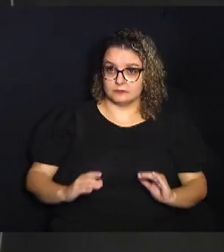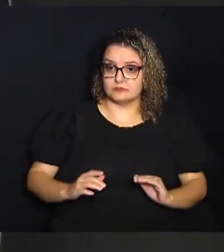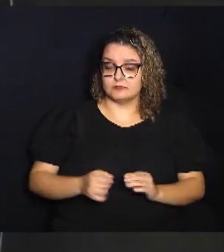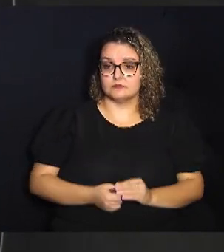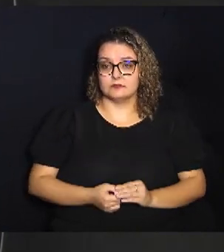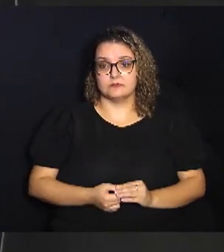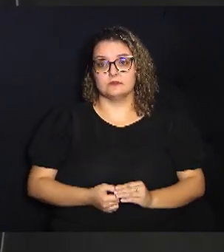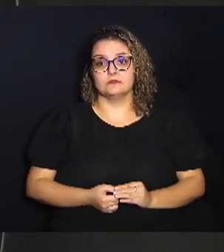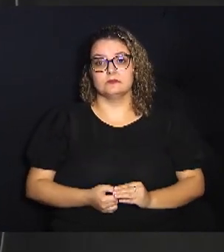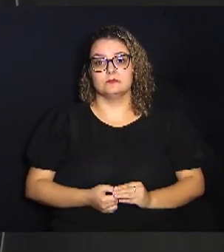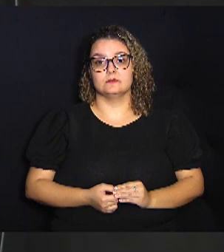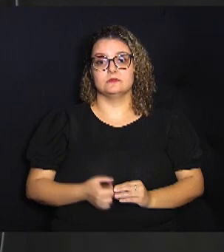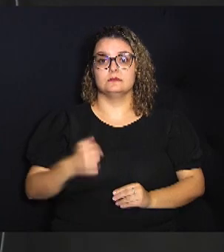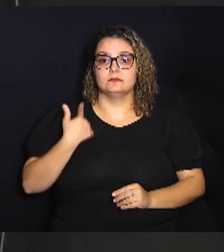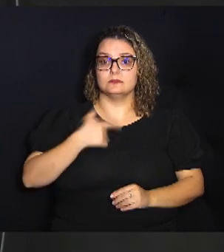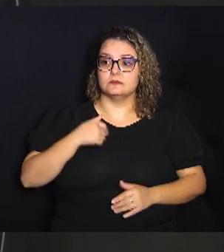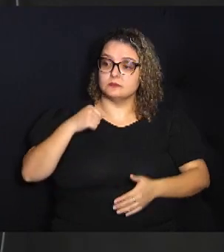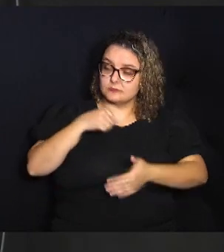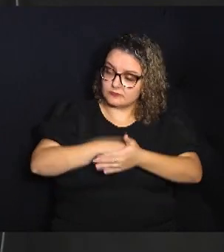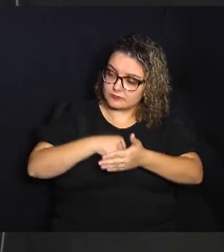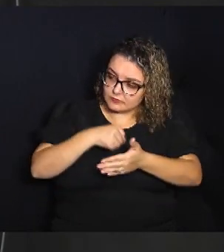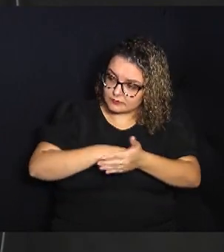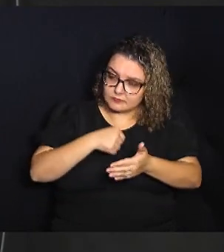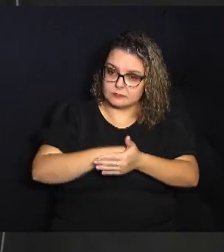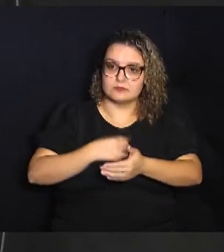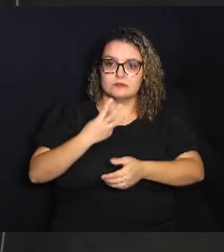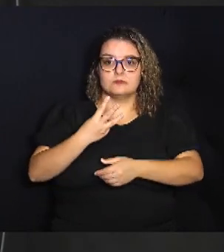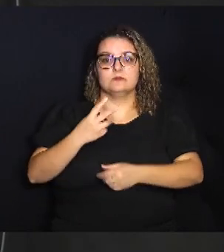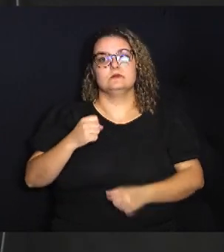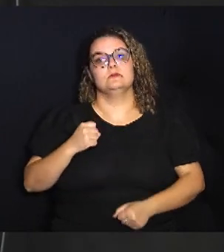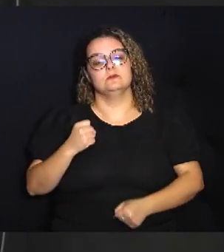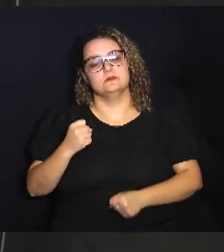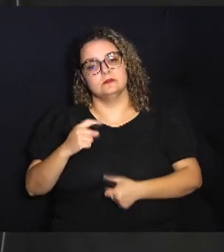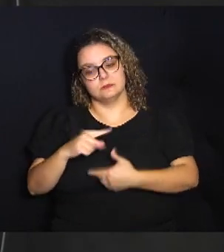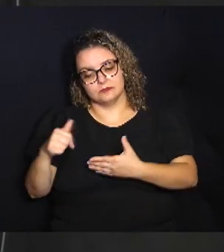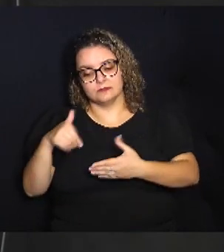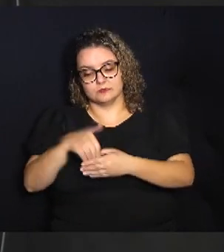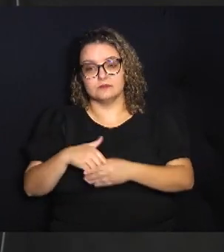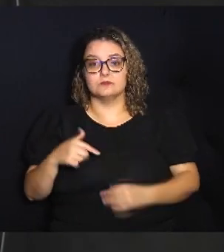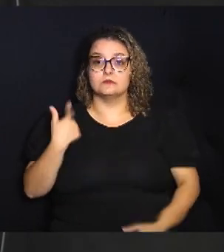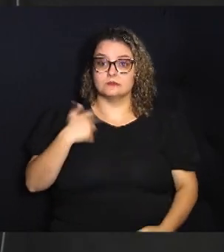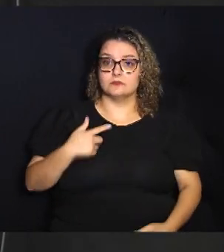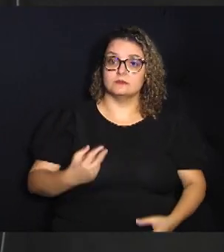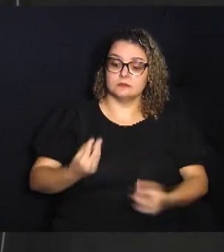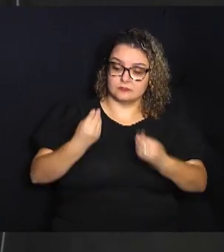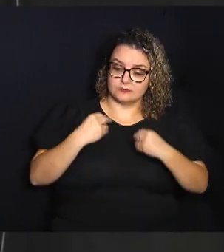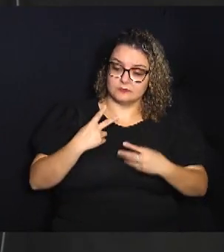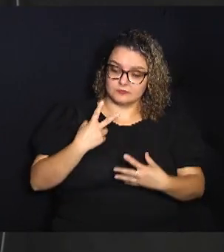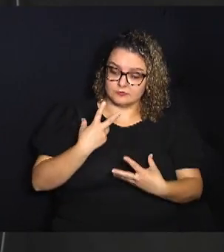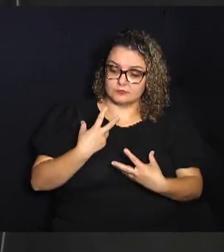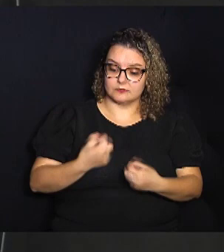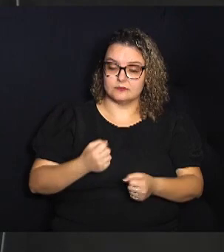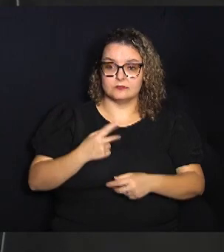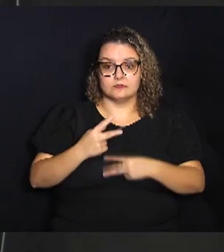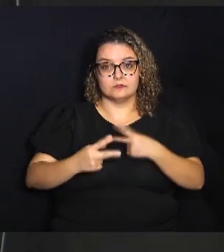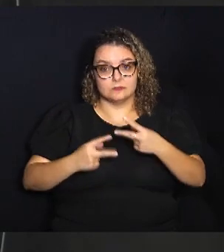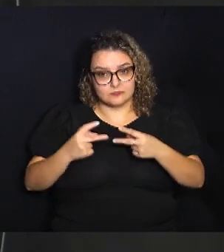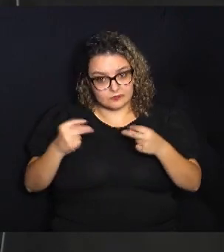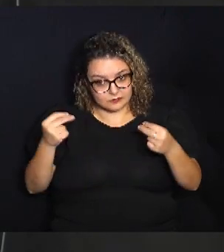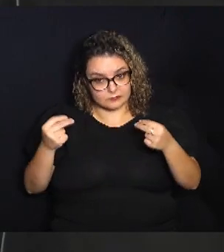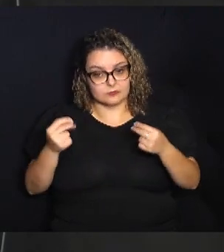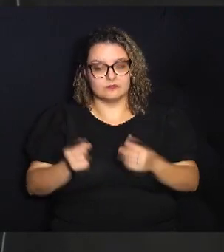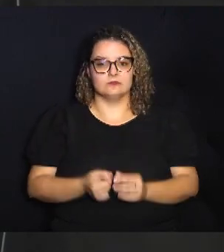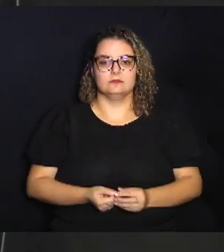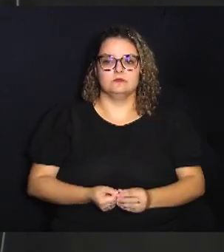nós batalhamos essas 3 eleições, e nós fomos agraciados também pelo fato